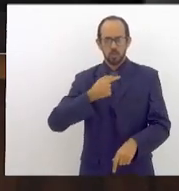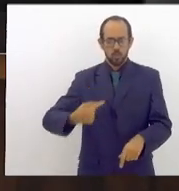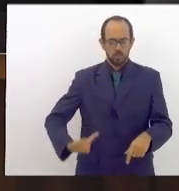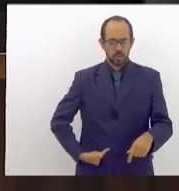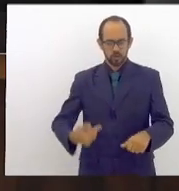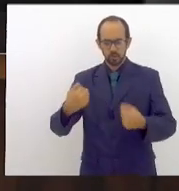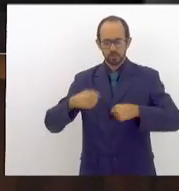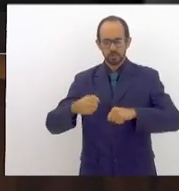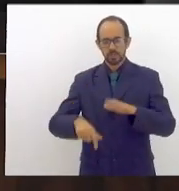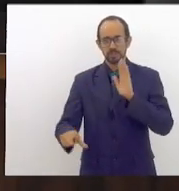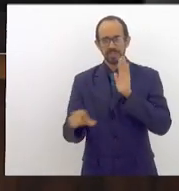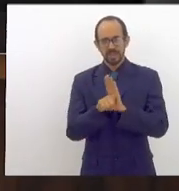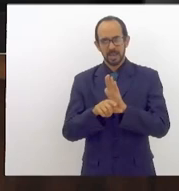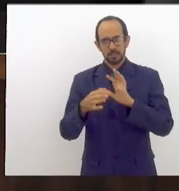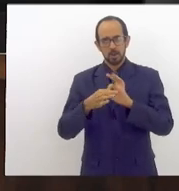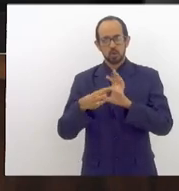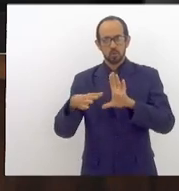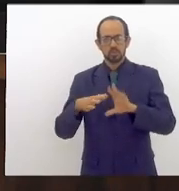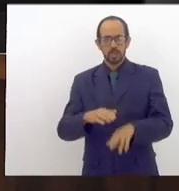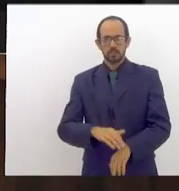autorizar fazer algo